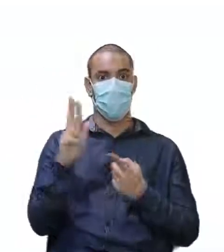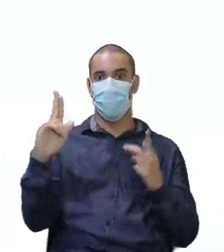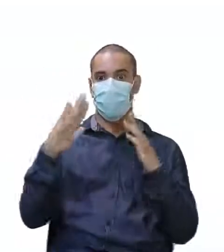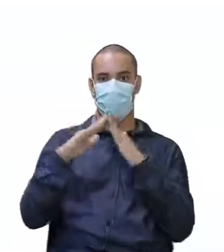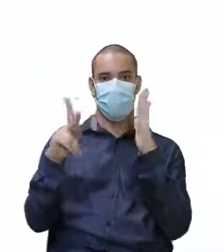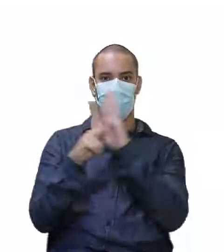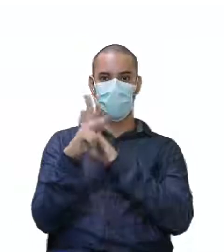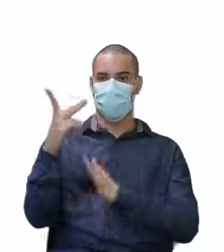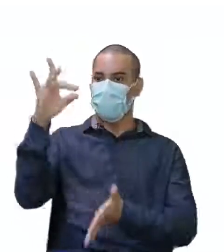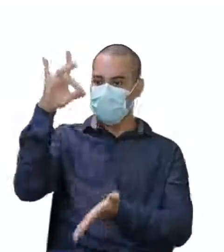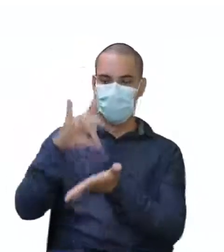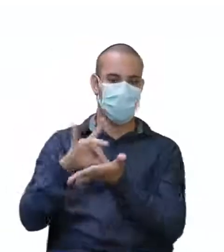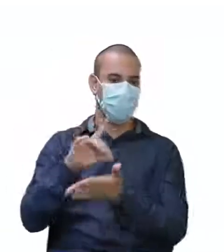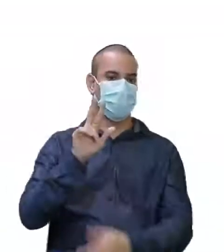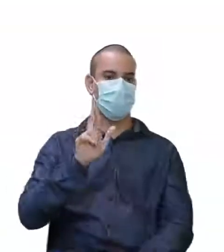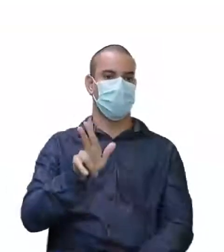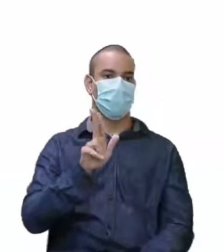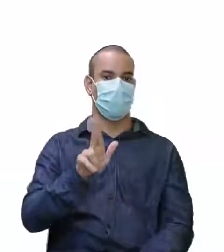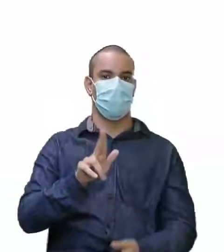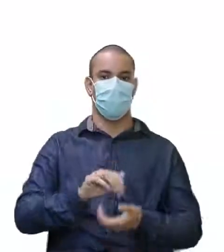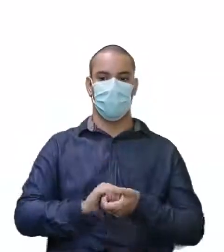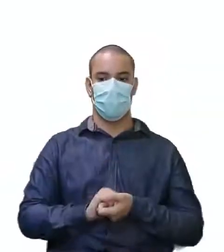casa dele de verdade.